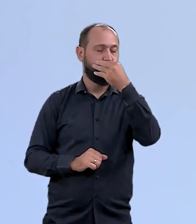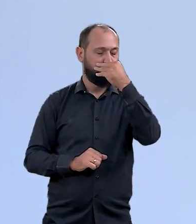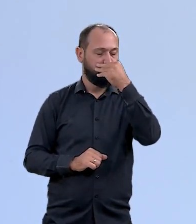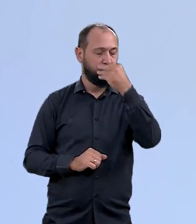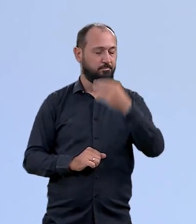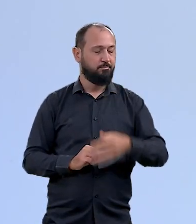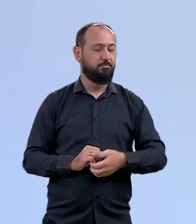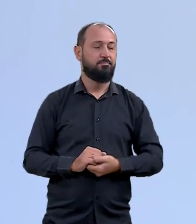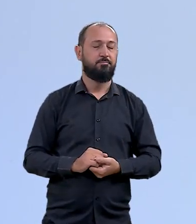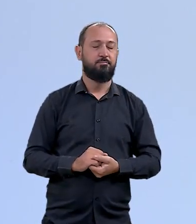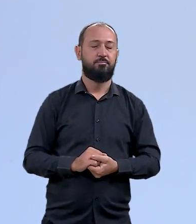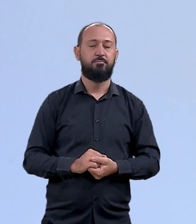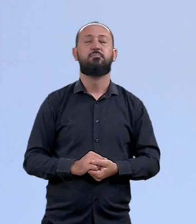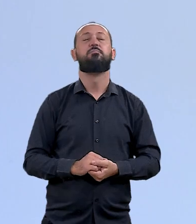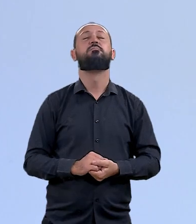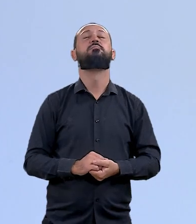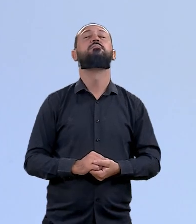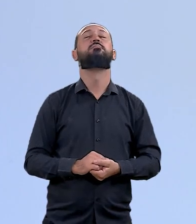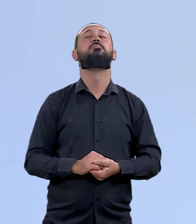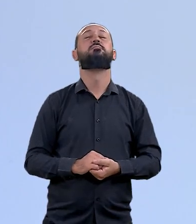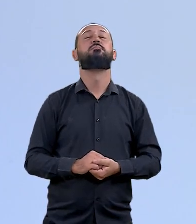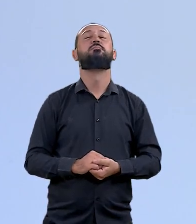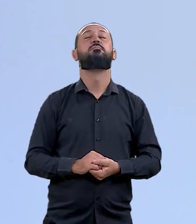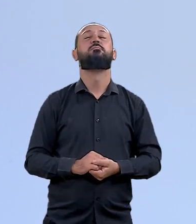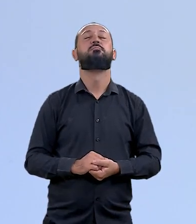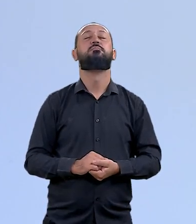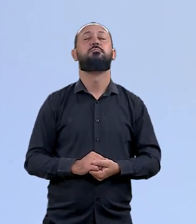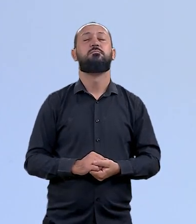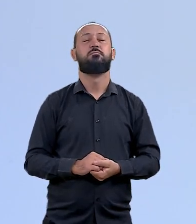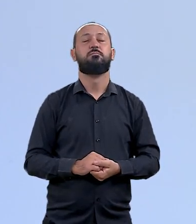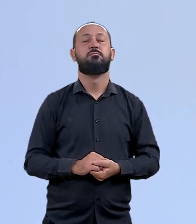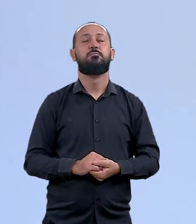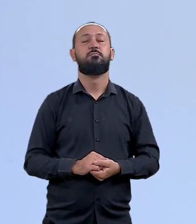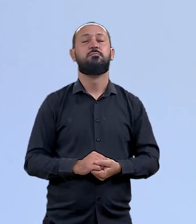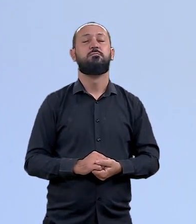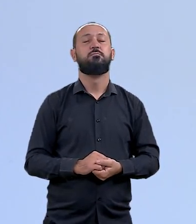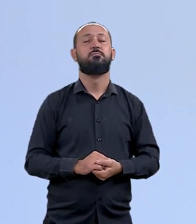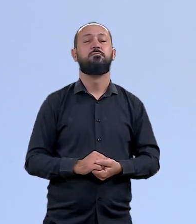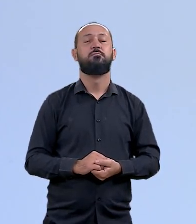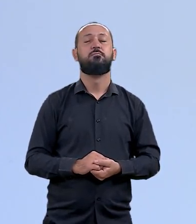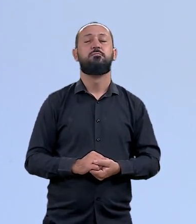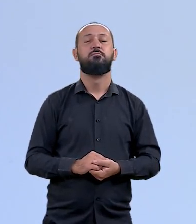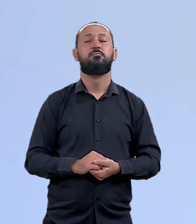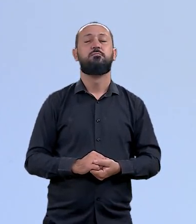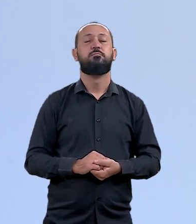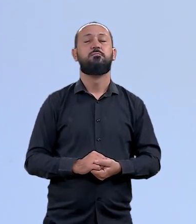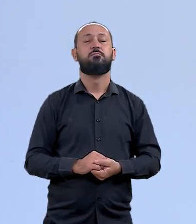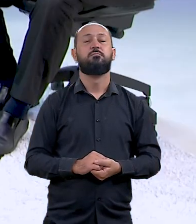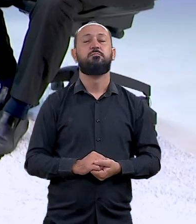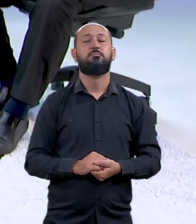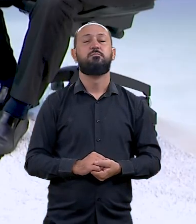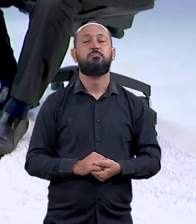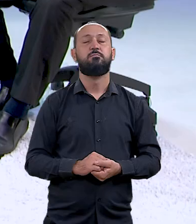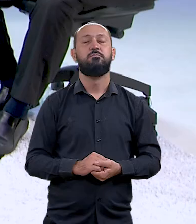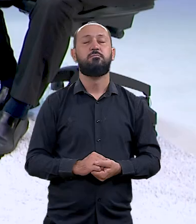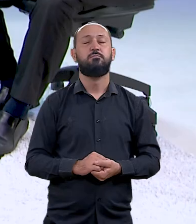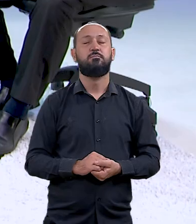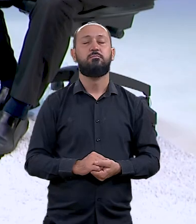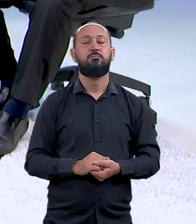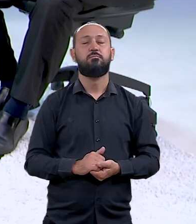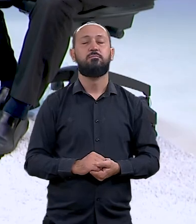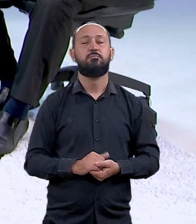candidato, atribuir um crime indevidamente a um candidato, ela é a multa do artigo 57D da Lei de Eleições, que é de R$5.000